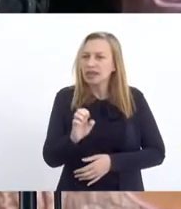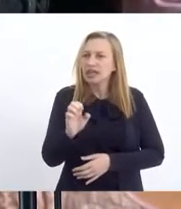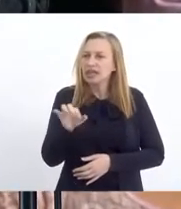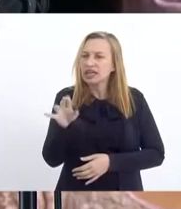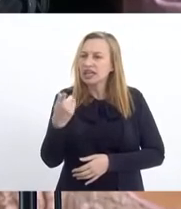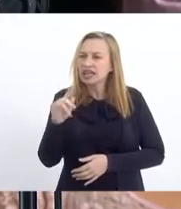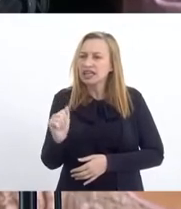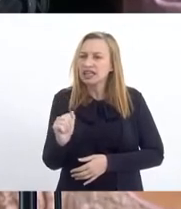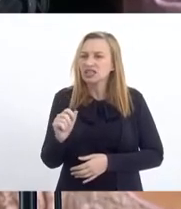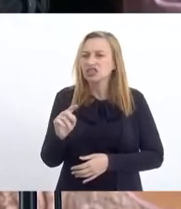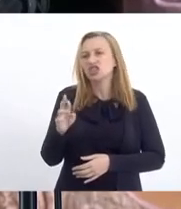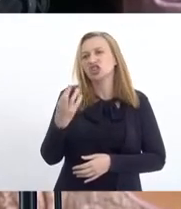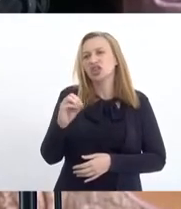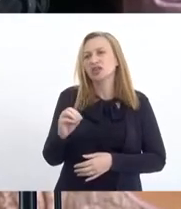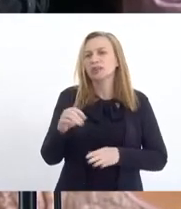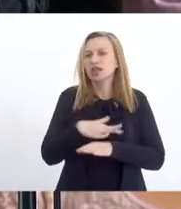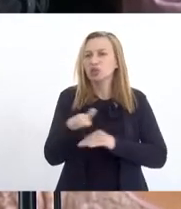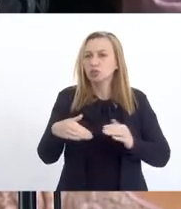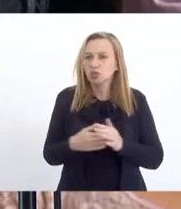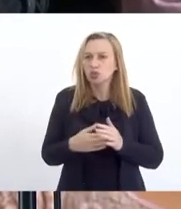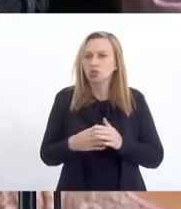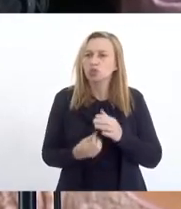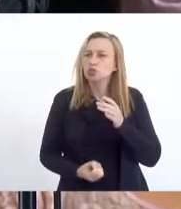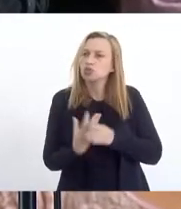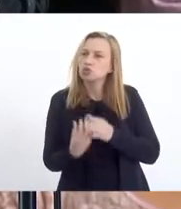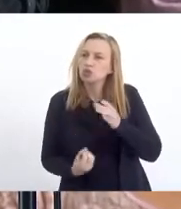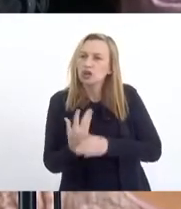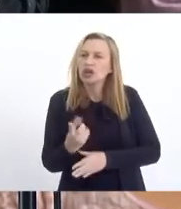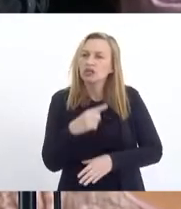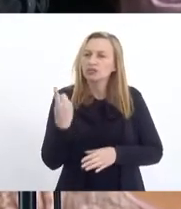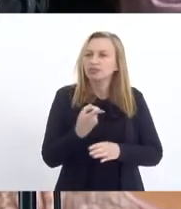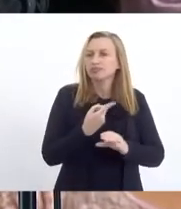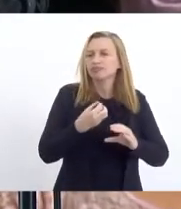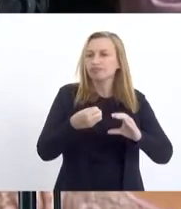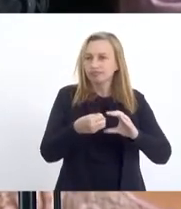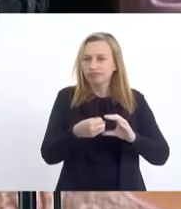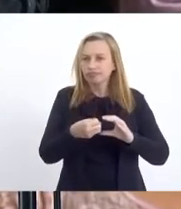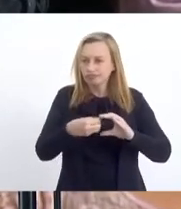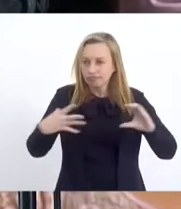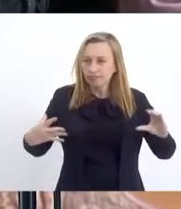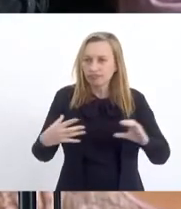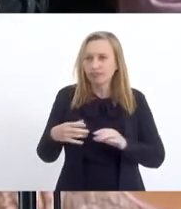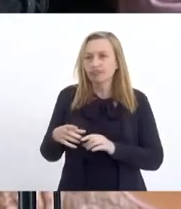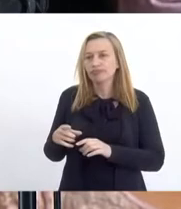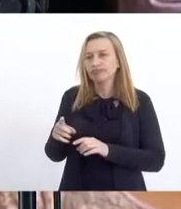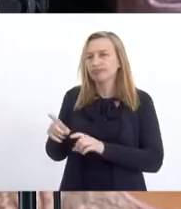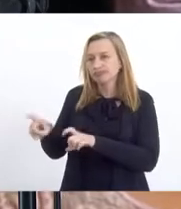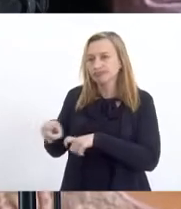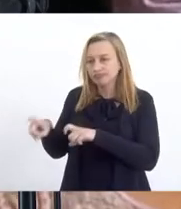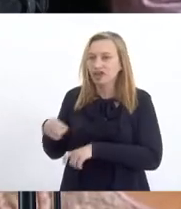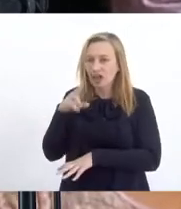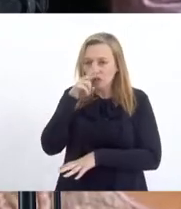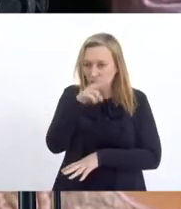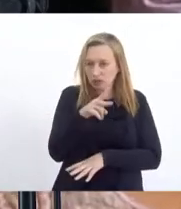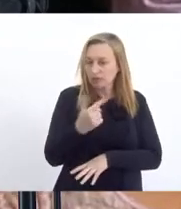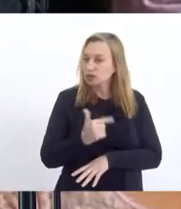região, para os produtores, porque a nossa característica agrícola é muito forte, mas eles não têm linha de crédito